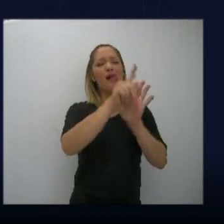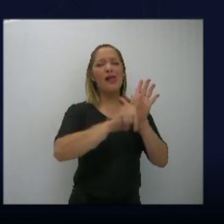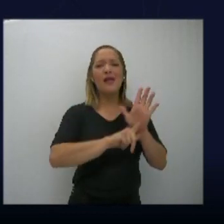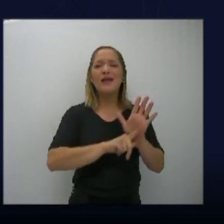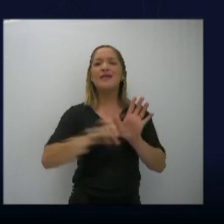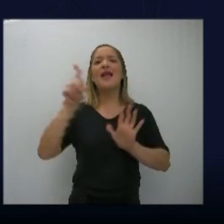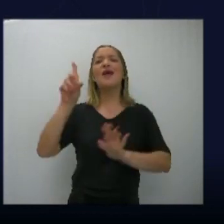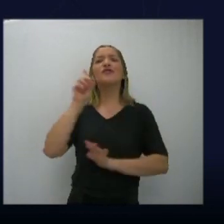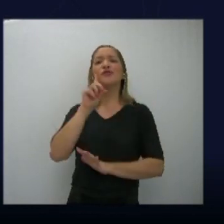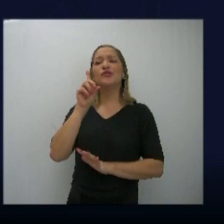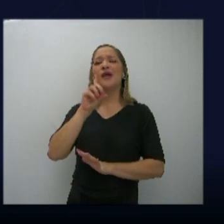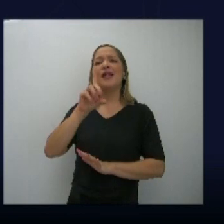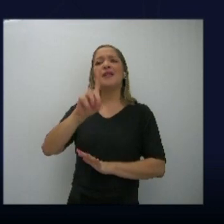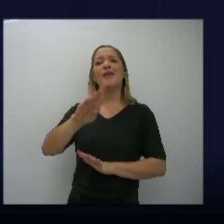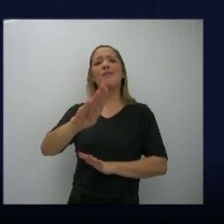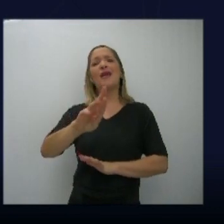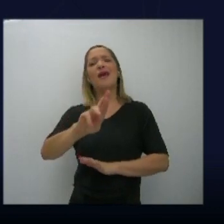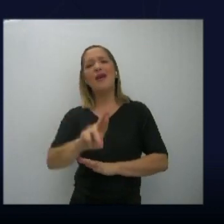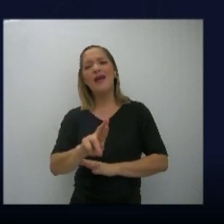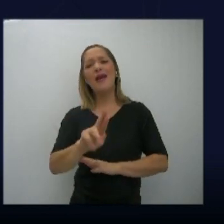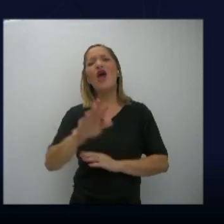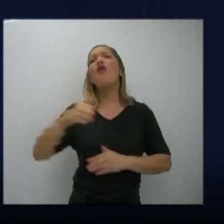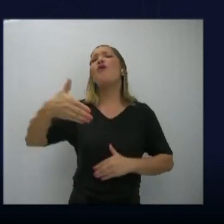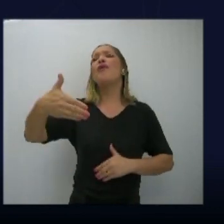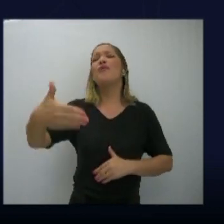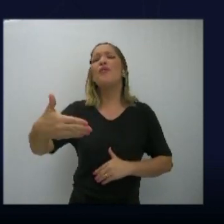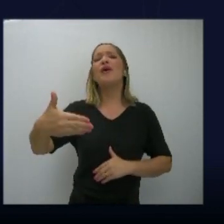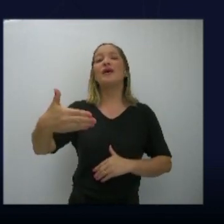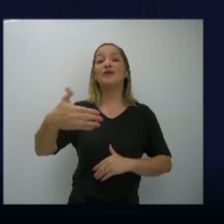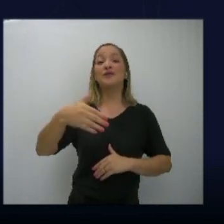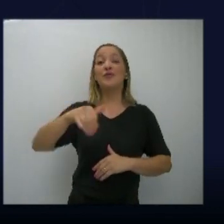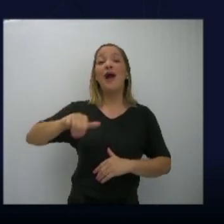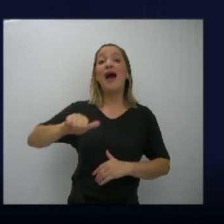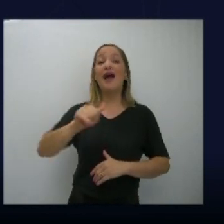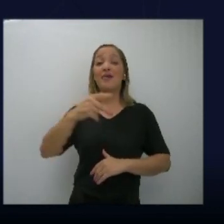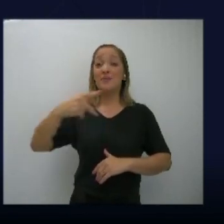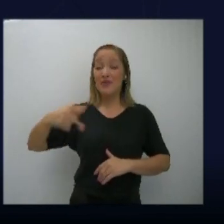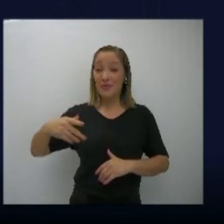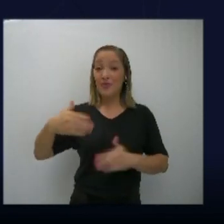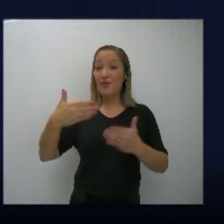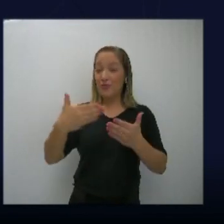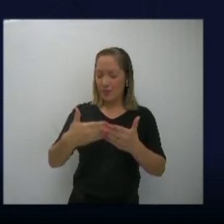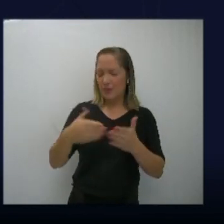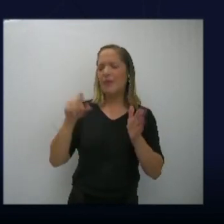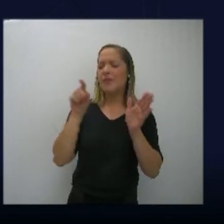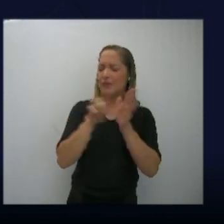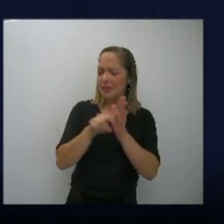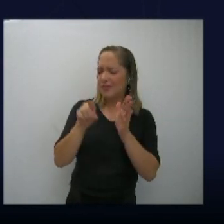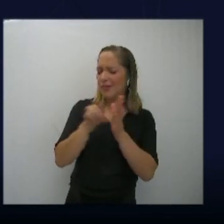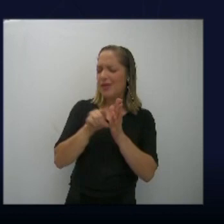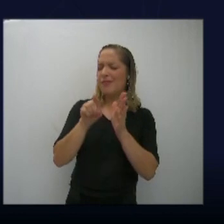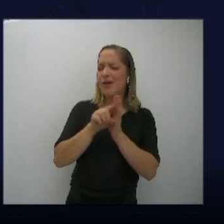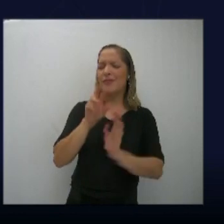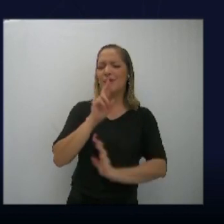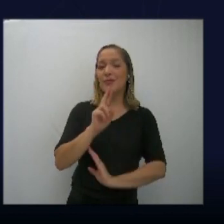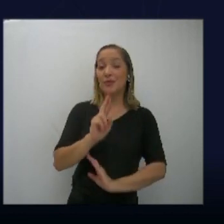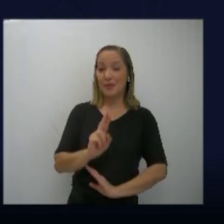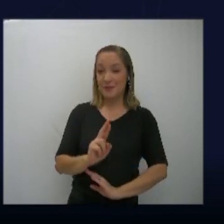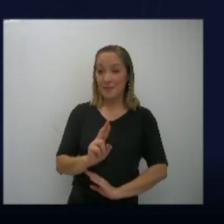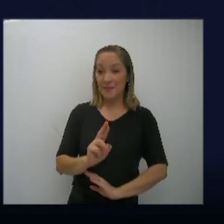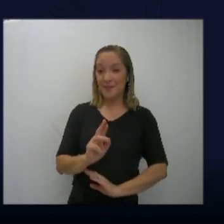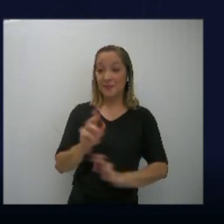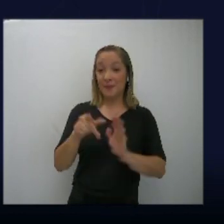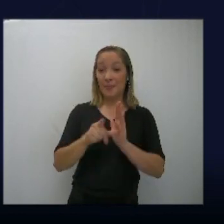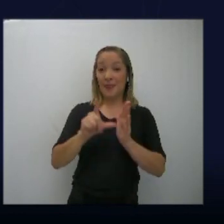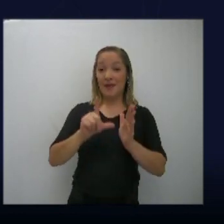Unidos bdr da GP a gente vai passar por todas essas perguntas aqui mas antes